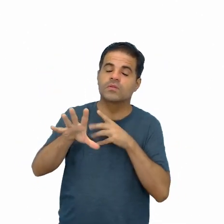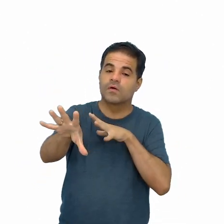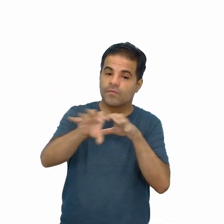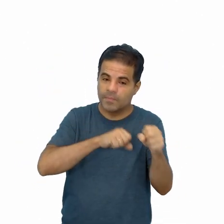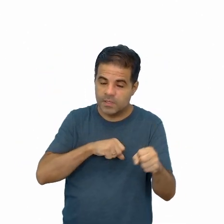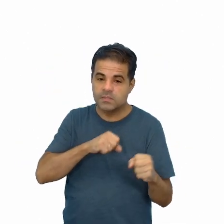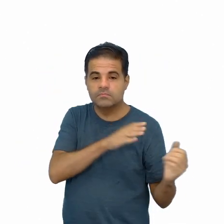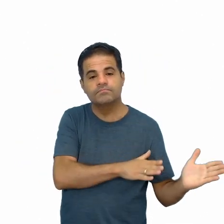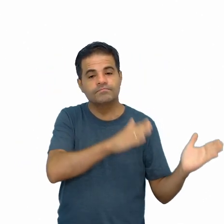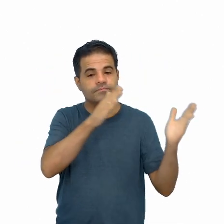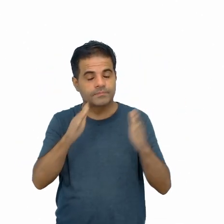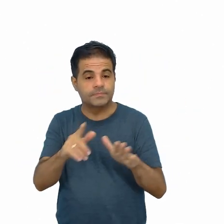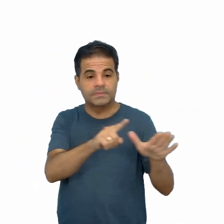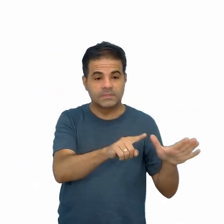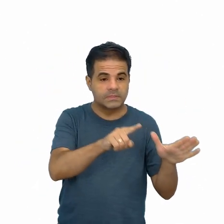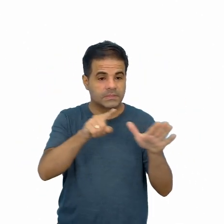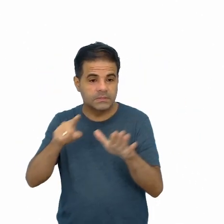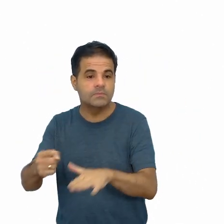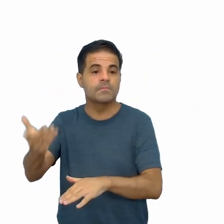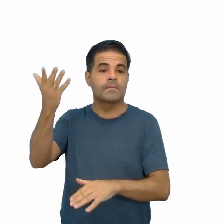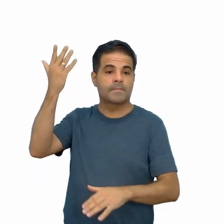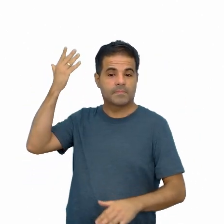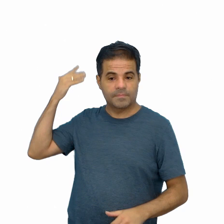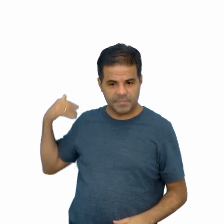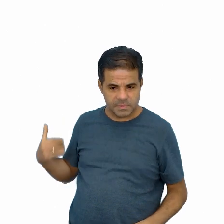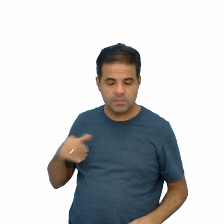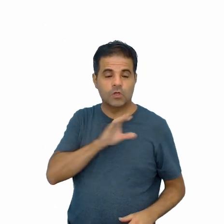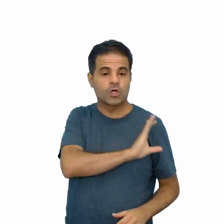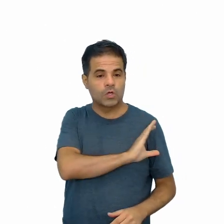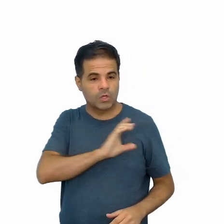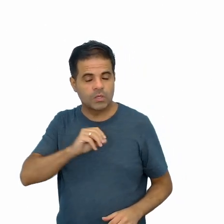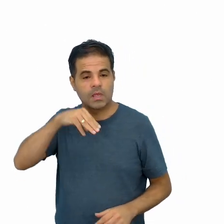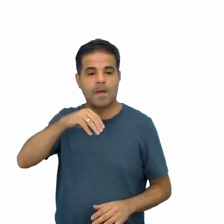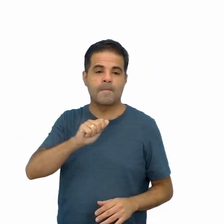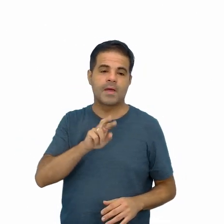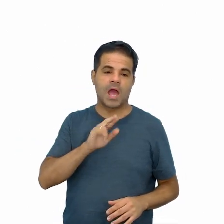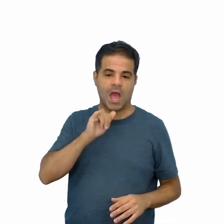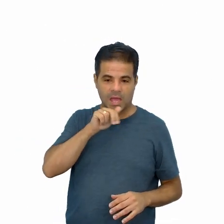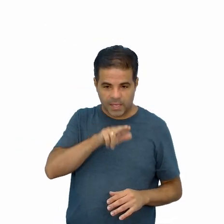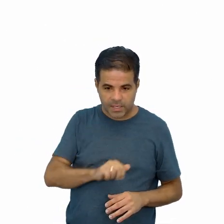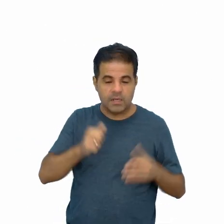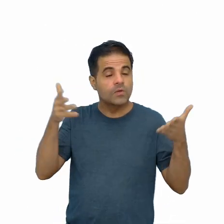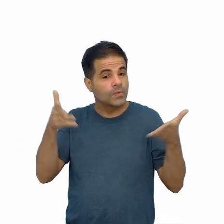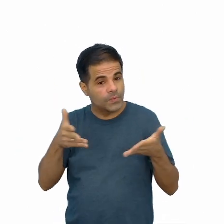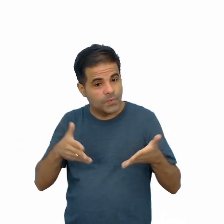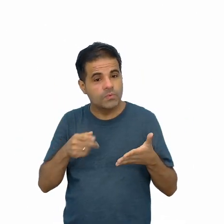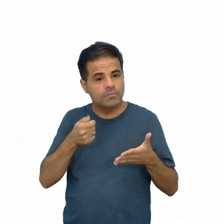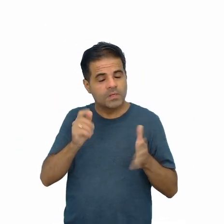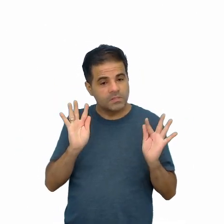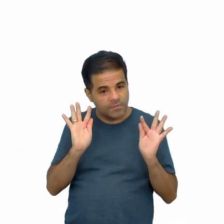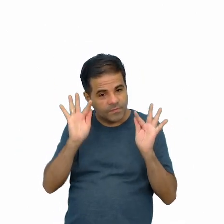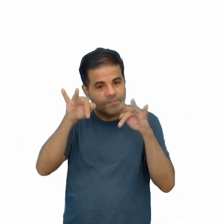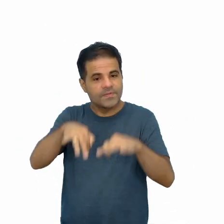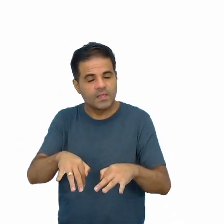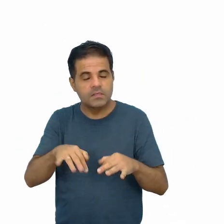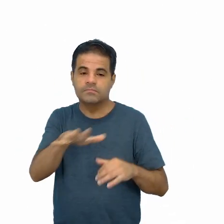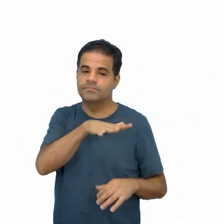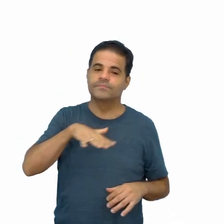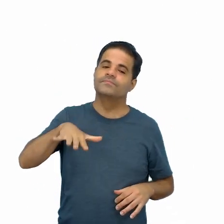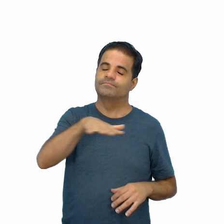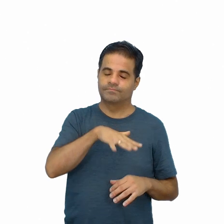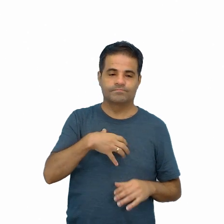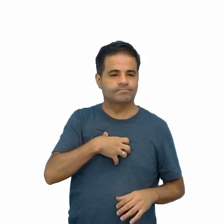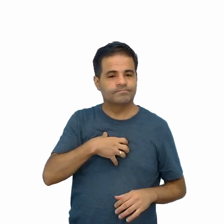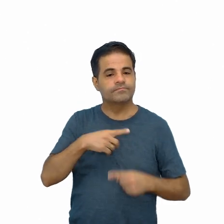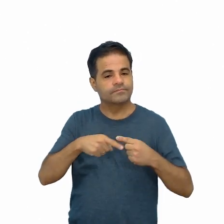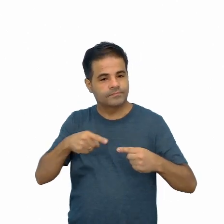de etapa semana passada com a nossa coordenadora Mariana. E hoje, né, nós estamos finalizando essa parte da aprendizagem em